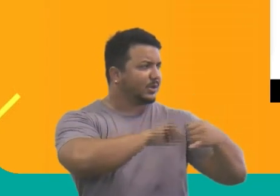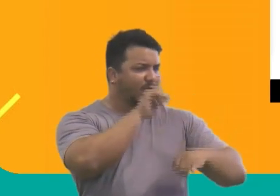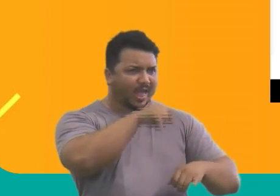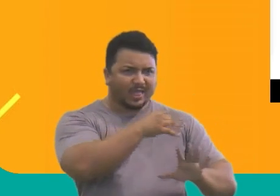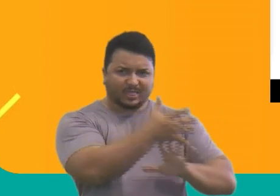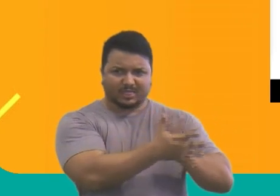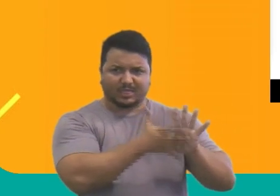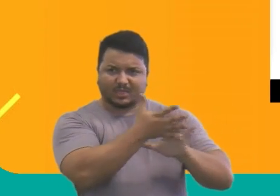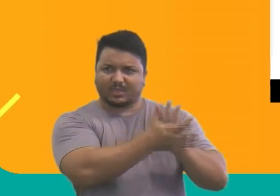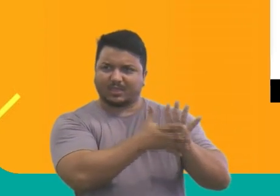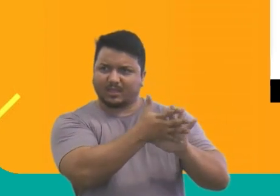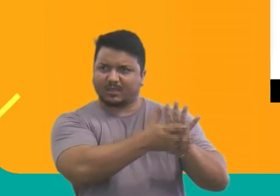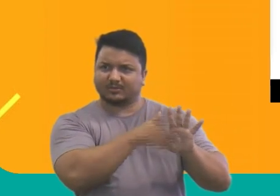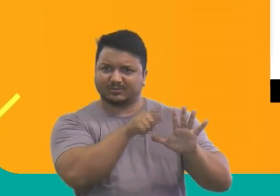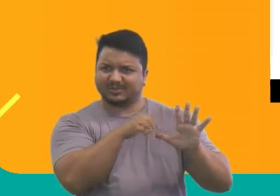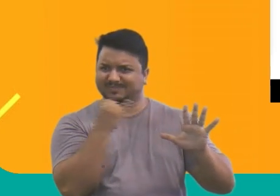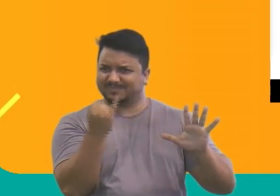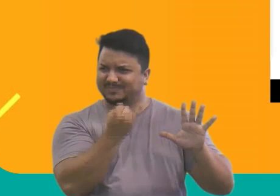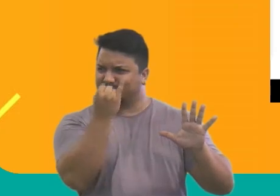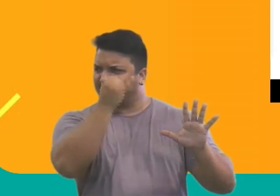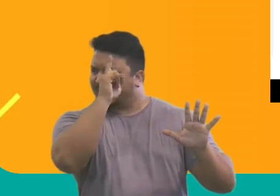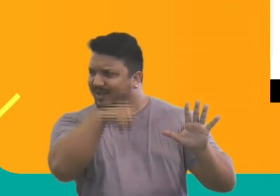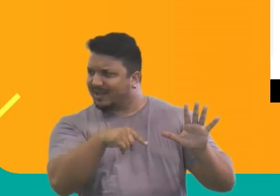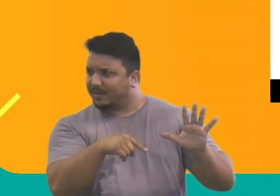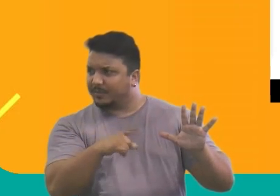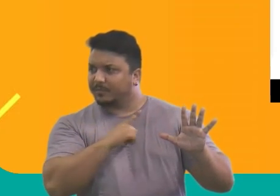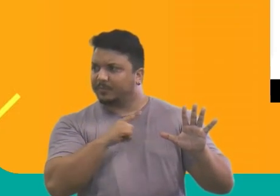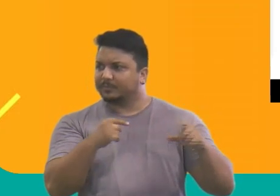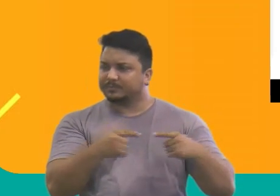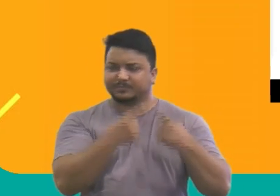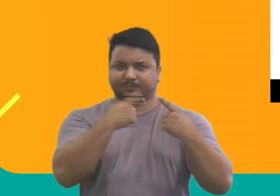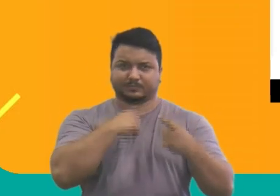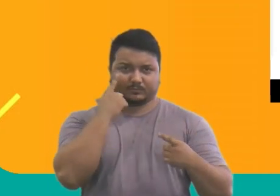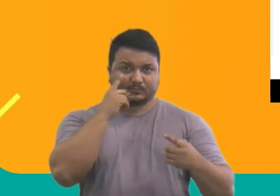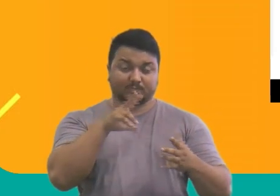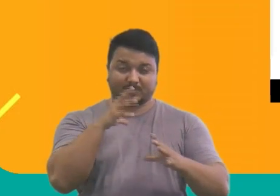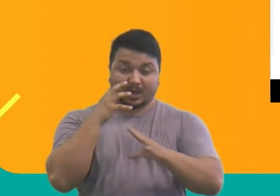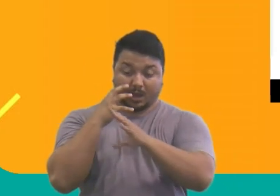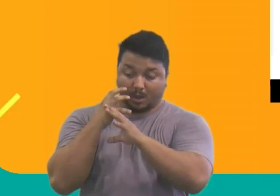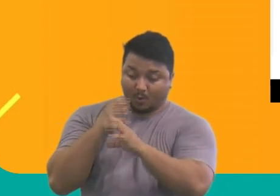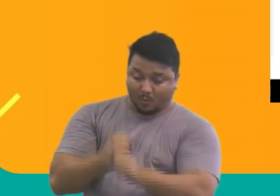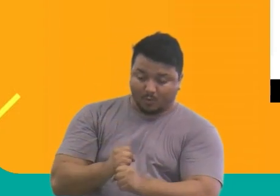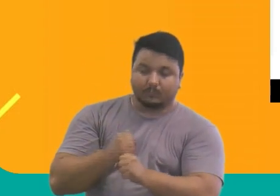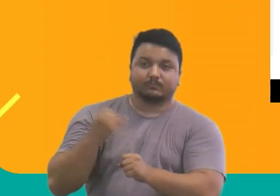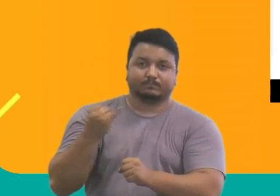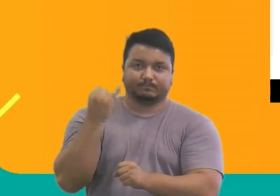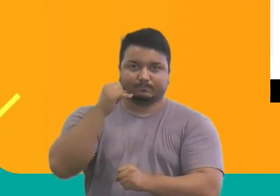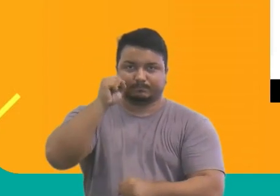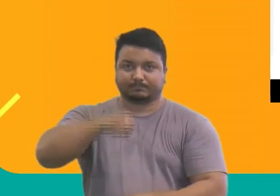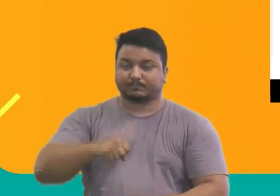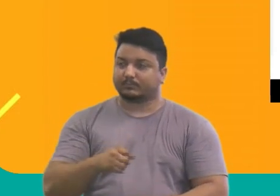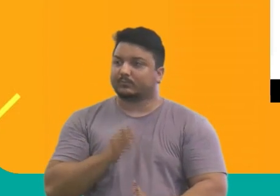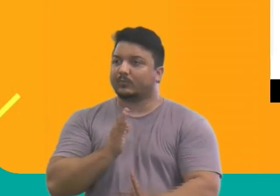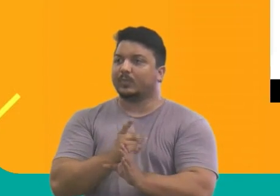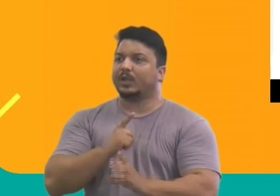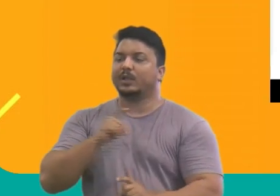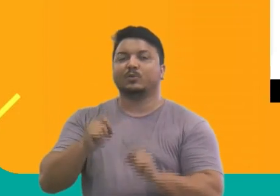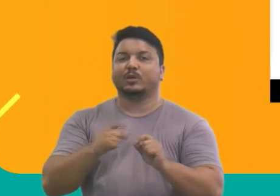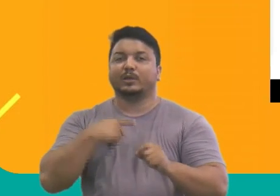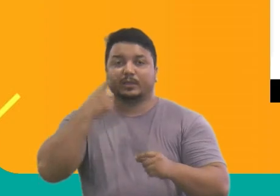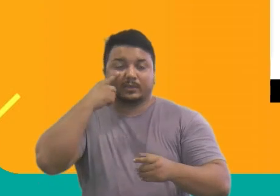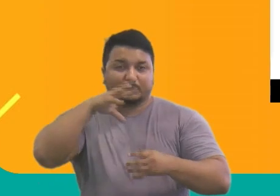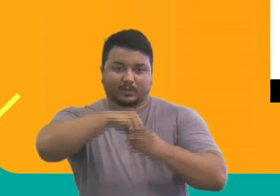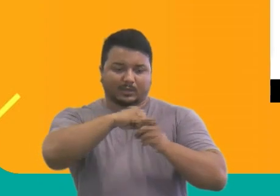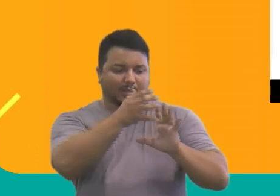textos relevantes? Textos com questões de cálculo são relevantes. Porque você vai retirar de dentro